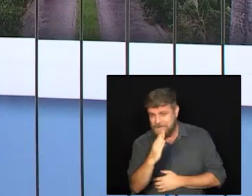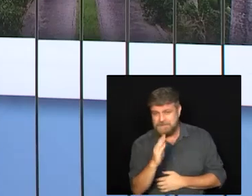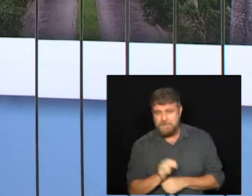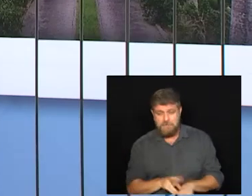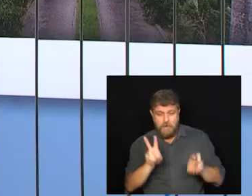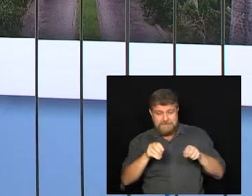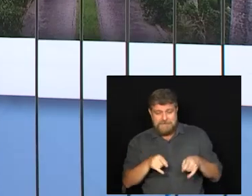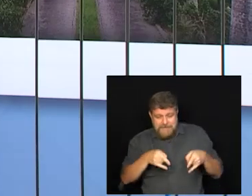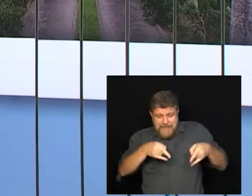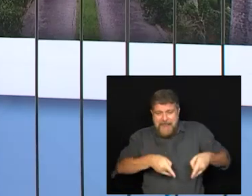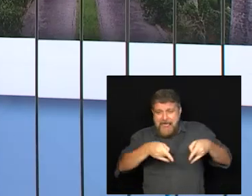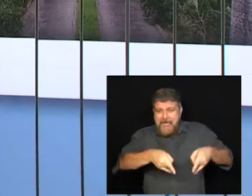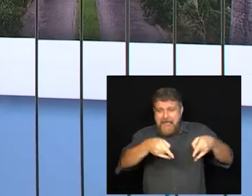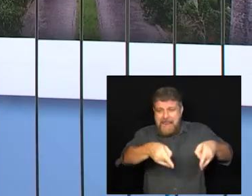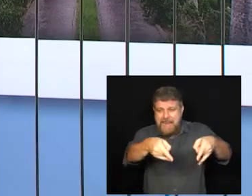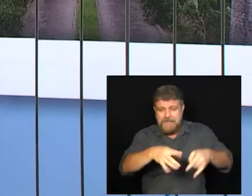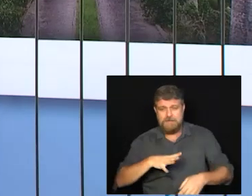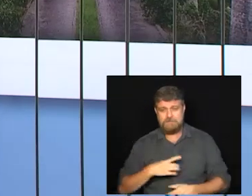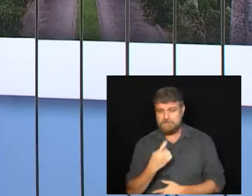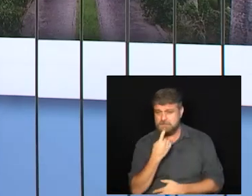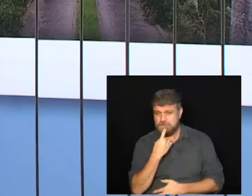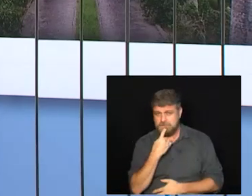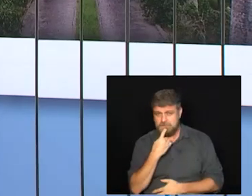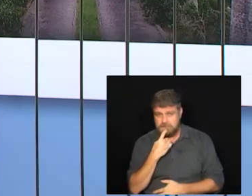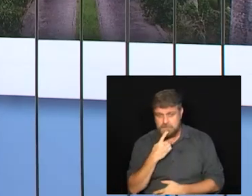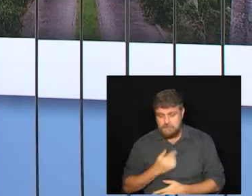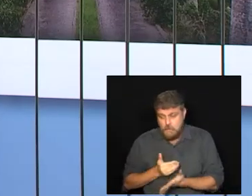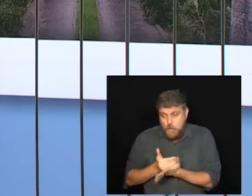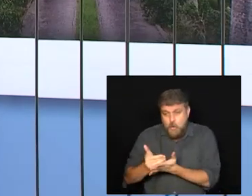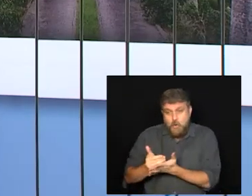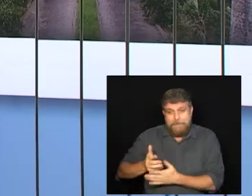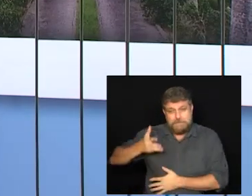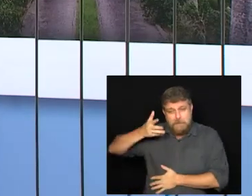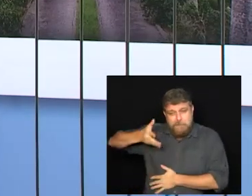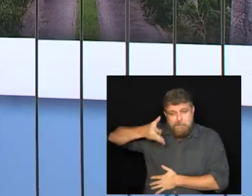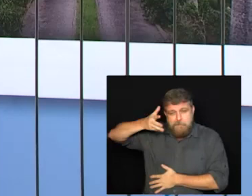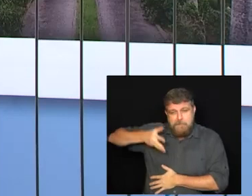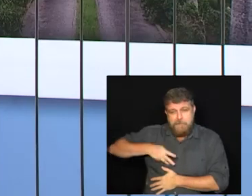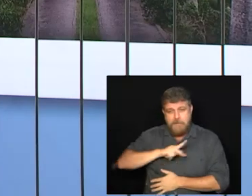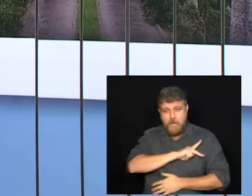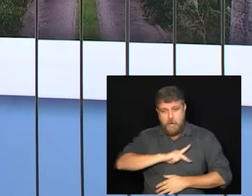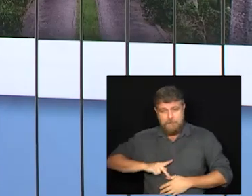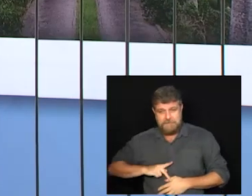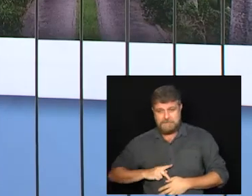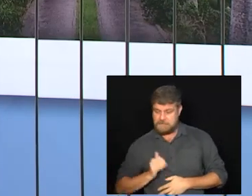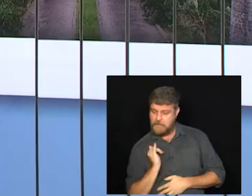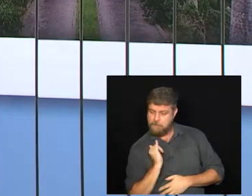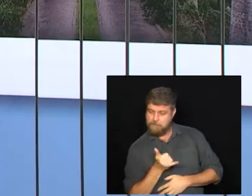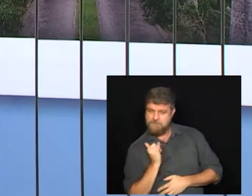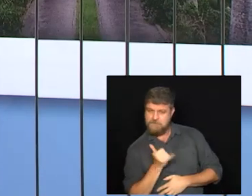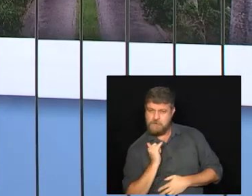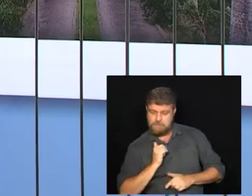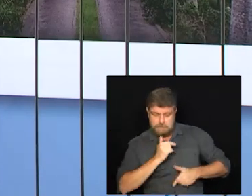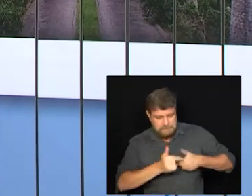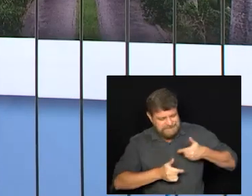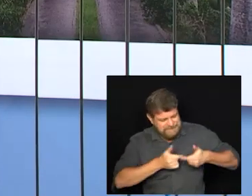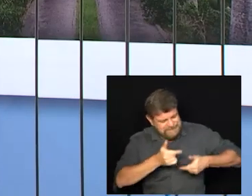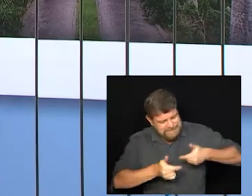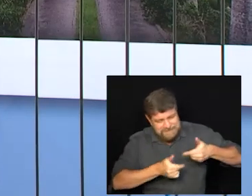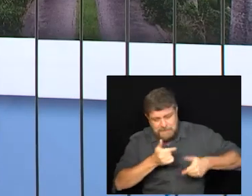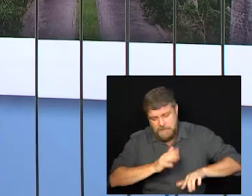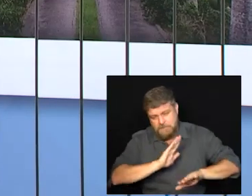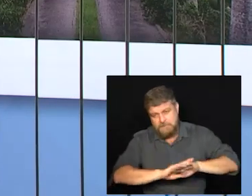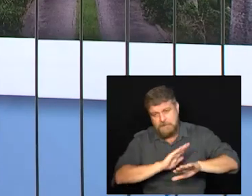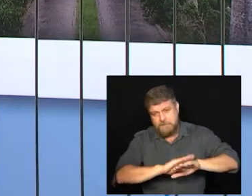questão dos leitos em nossa cidade. Logo na abertura, o presidente da comissão falou aí do trabalho que tem sido